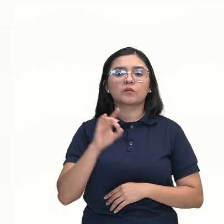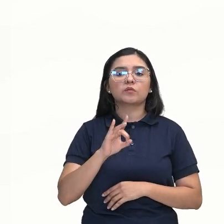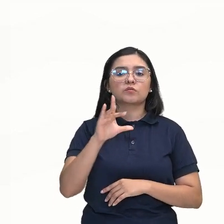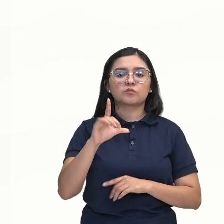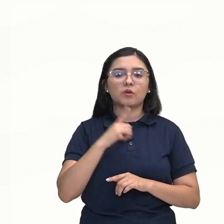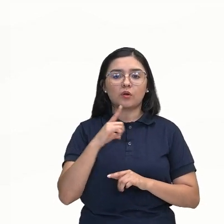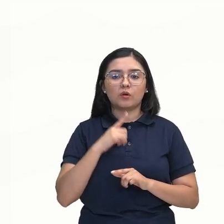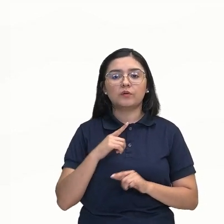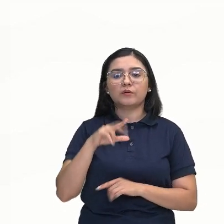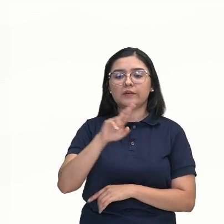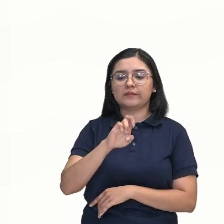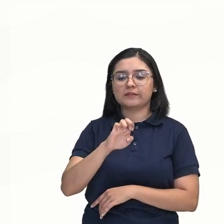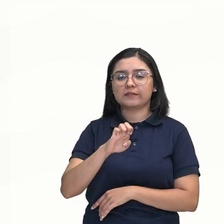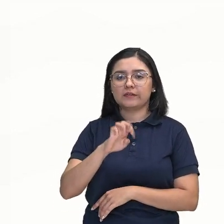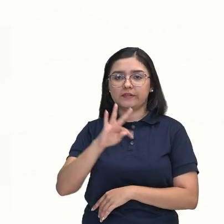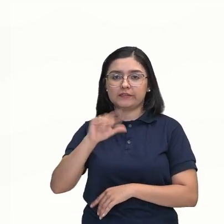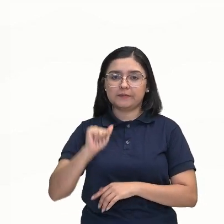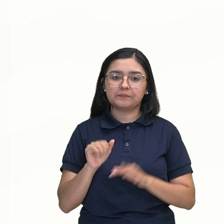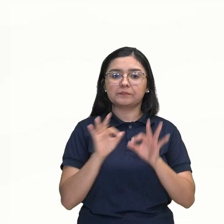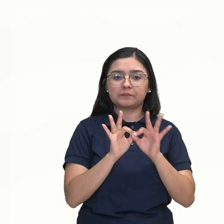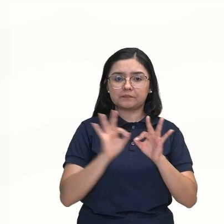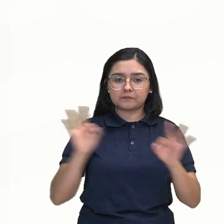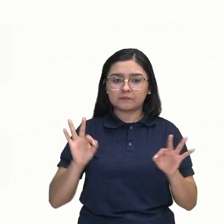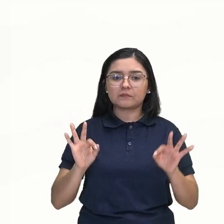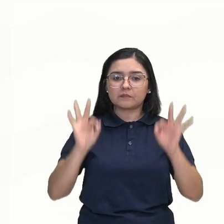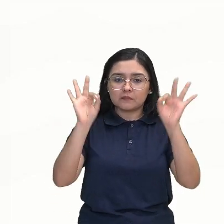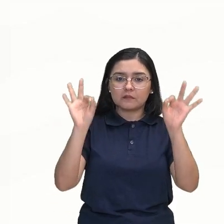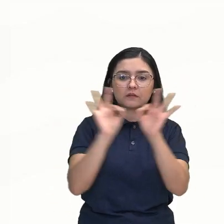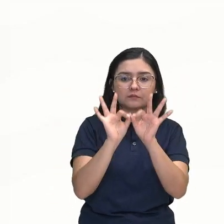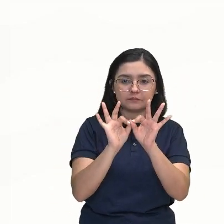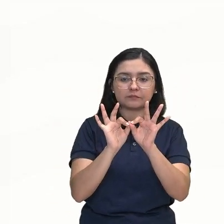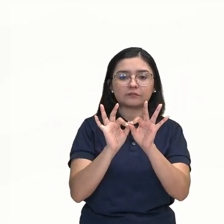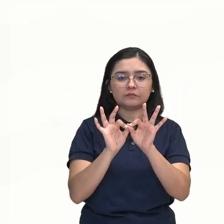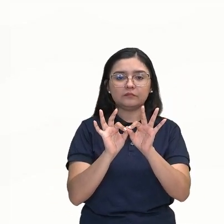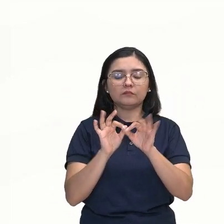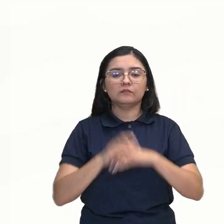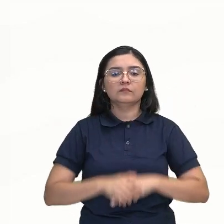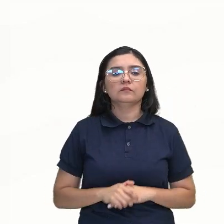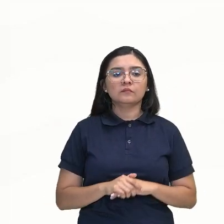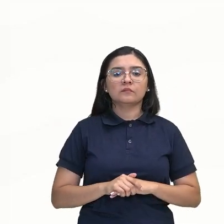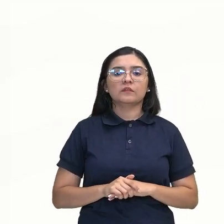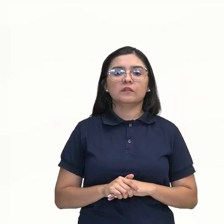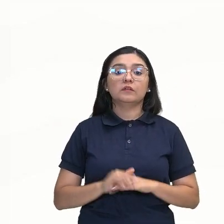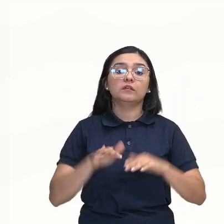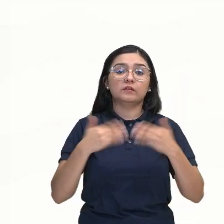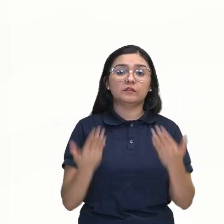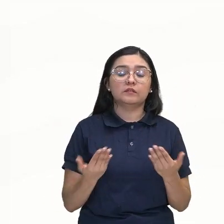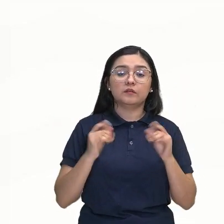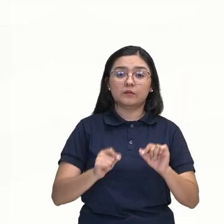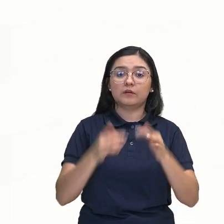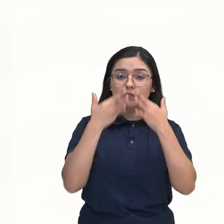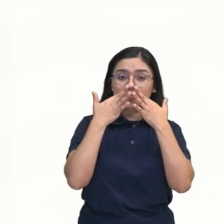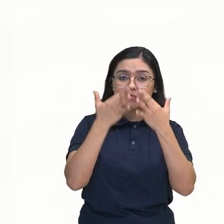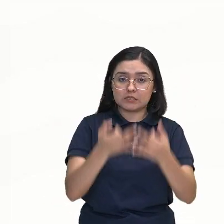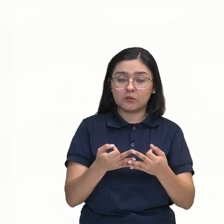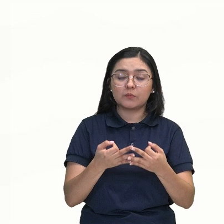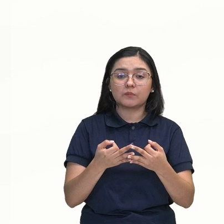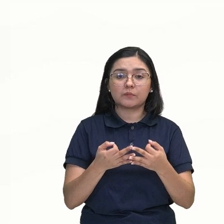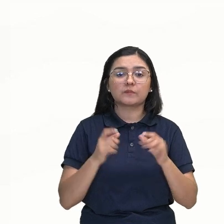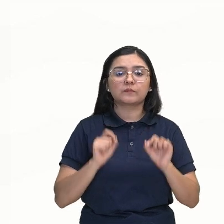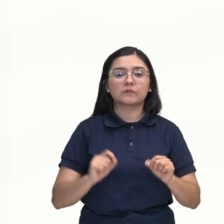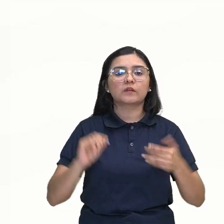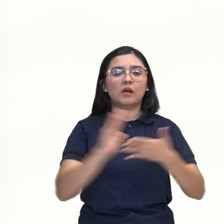por segmentos de reta com a sua região interna. Então, prestem atenção